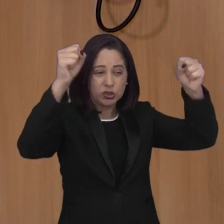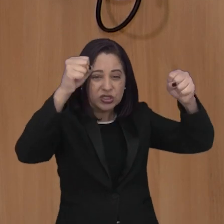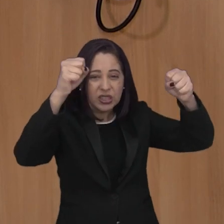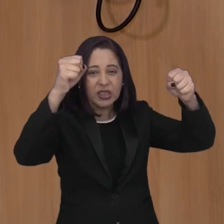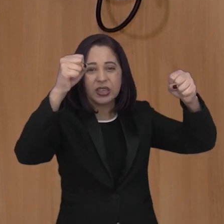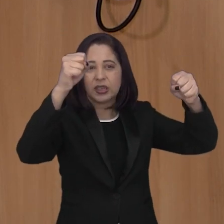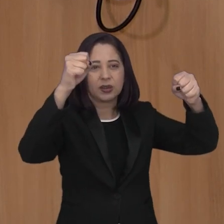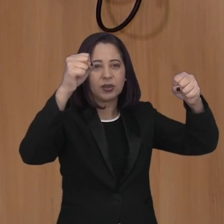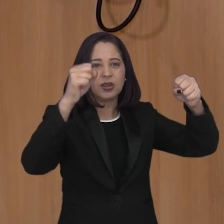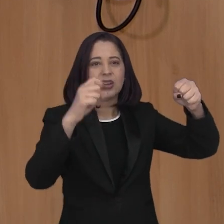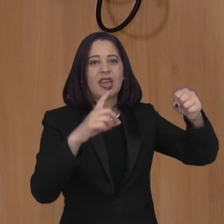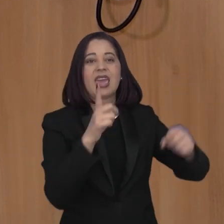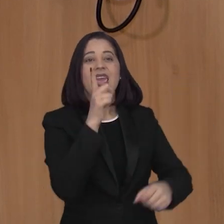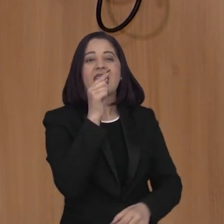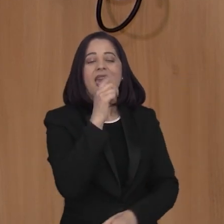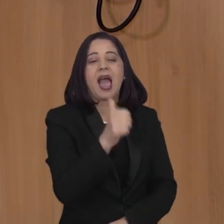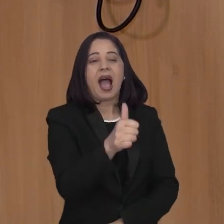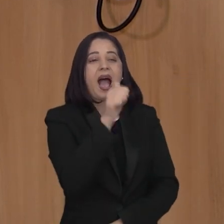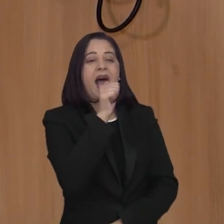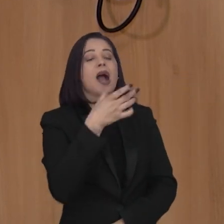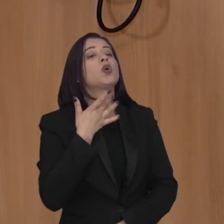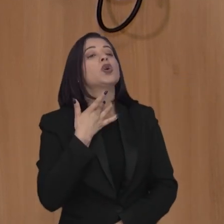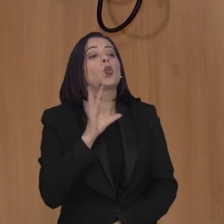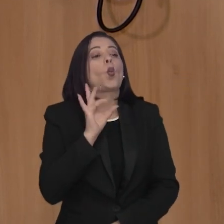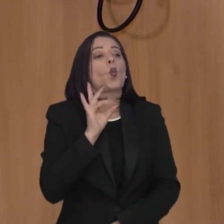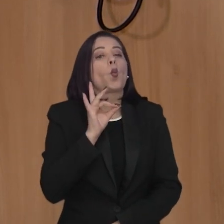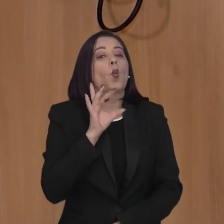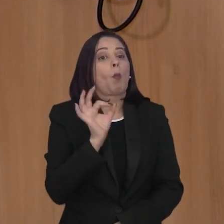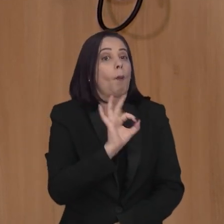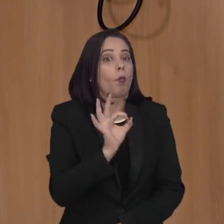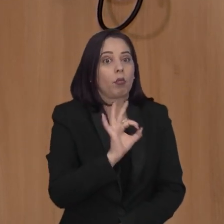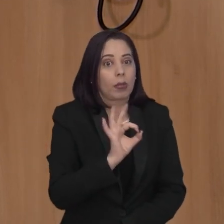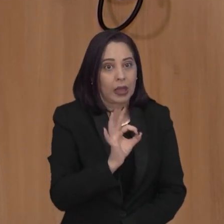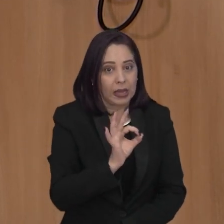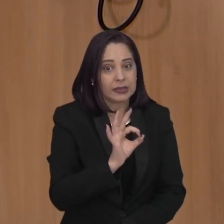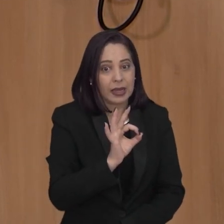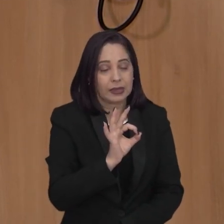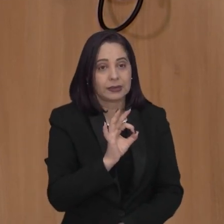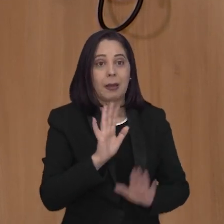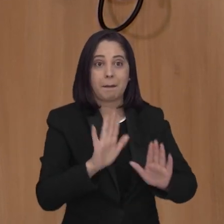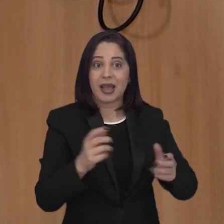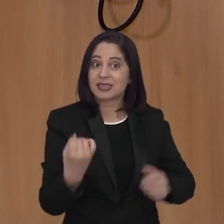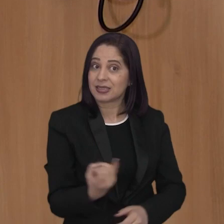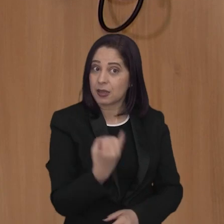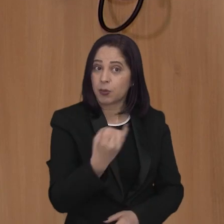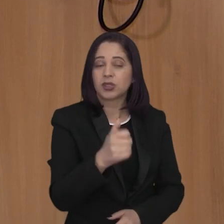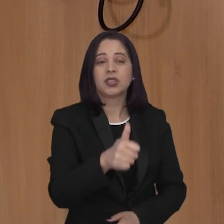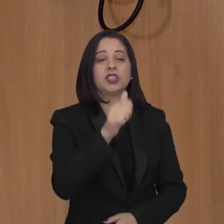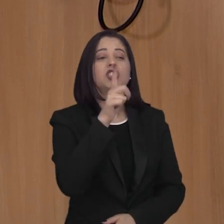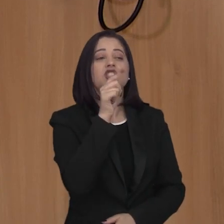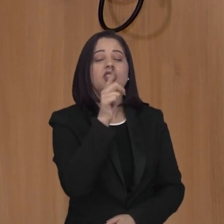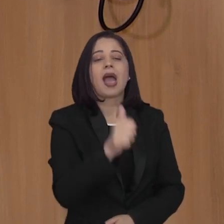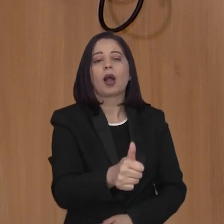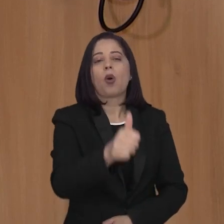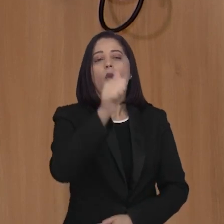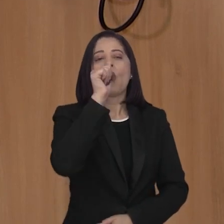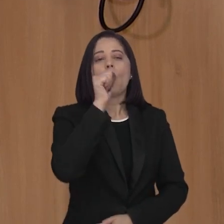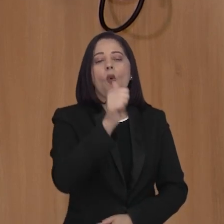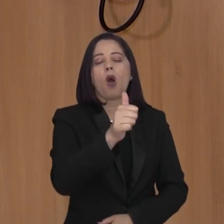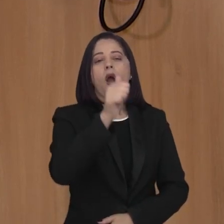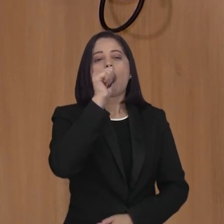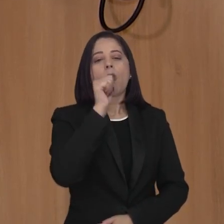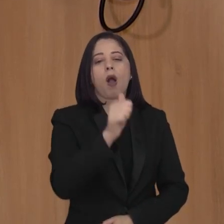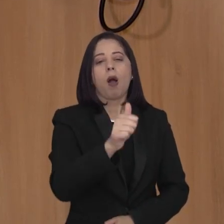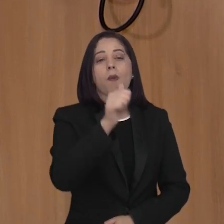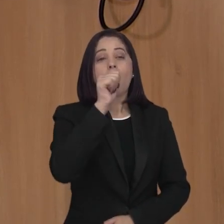com que a gente não tenha sensação de sede tão importante e que faz com que as nossas mucosas, a nossa pele já